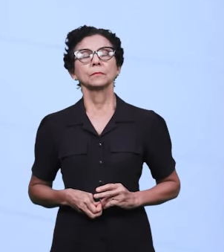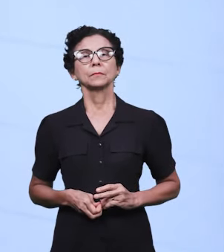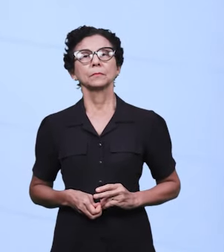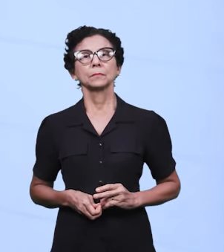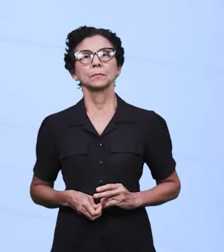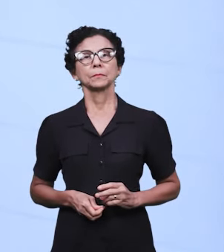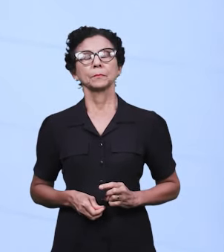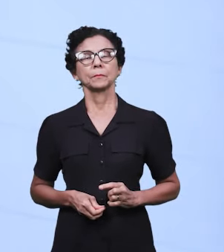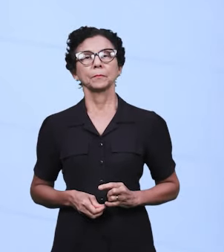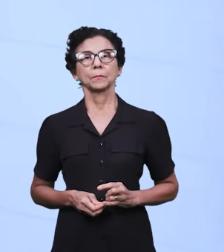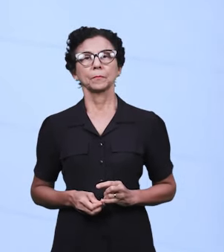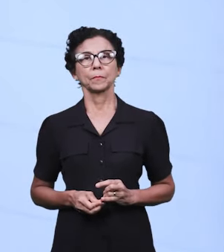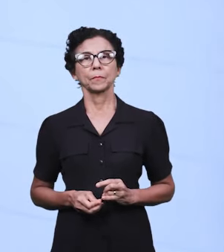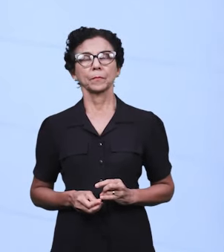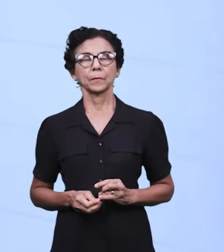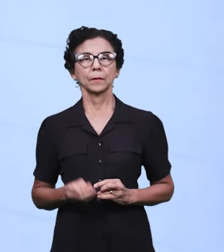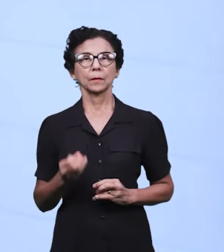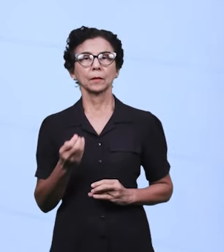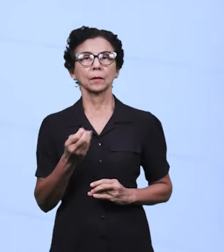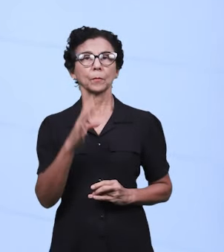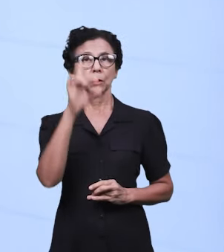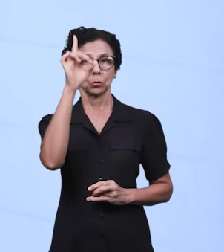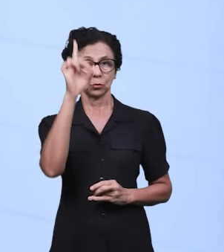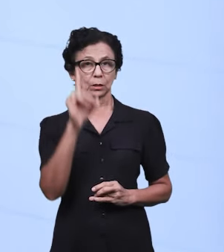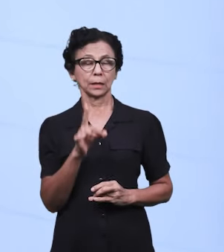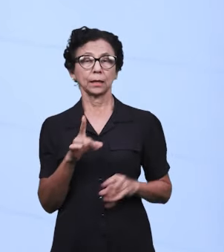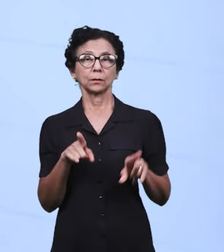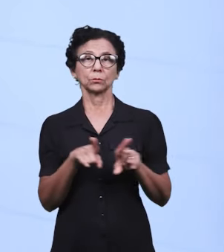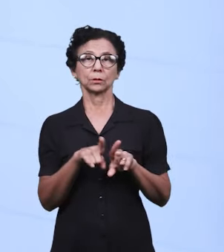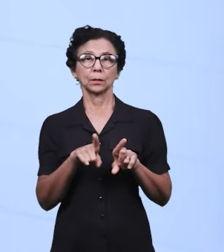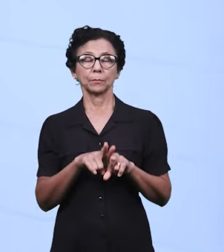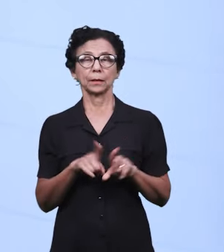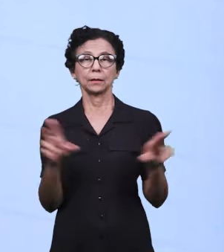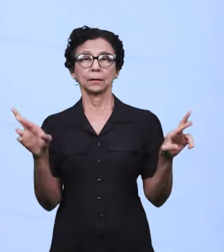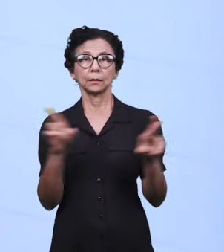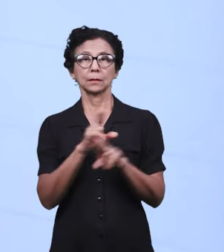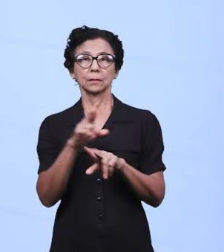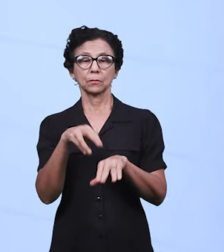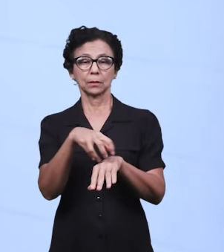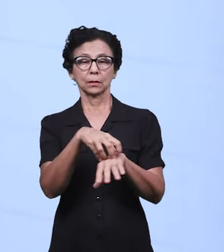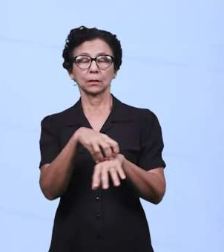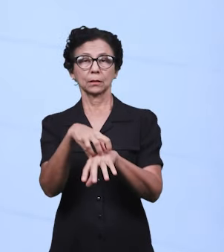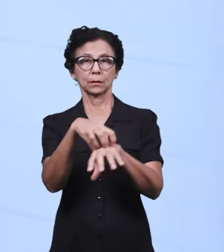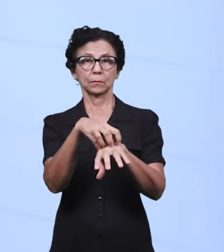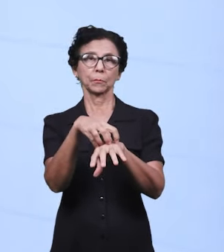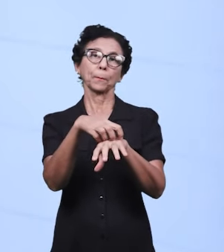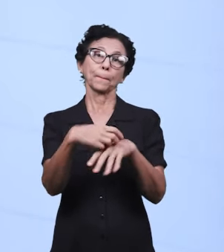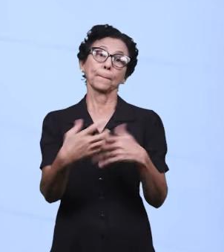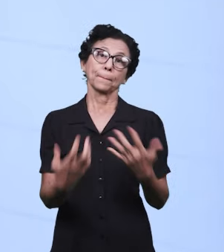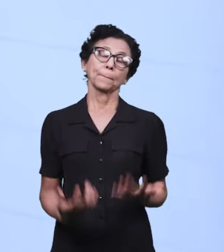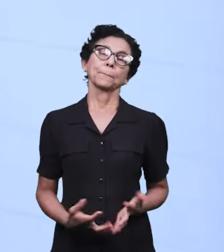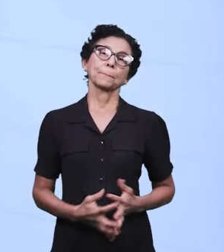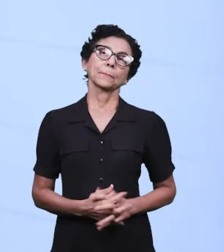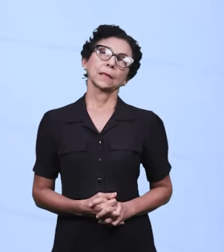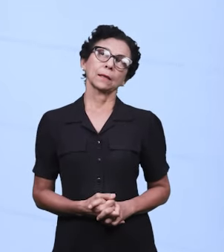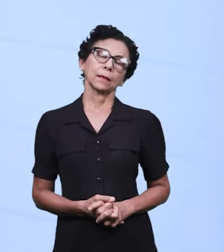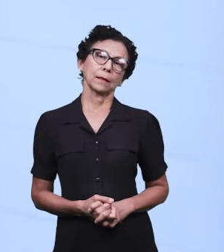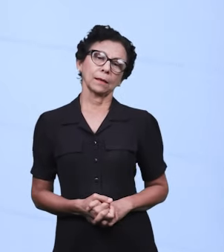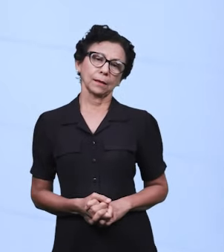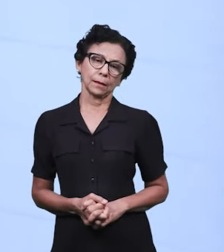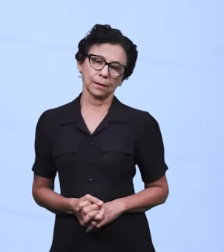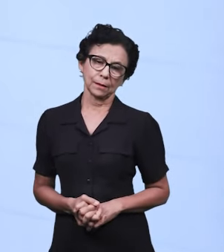direito, né, da pessoa idosa está relacionado ao transporte, né? Então, a